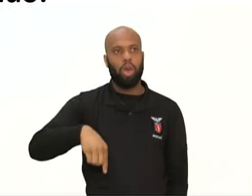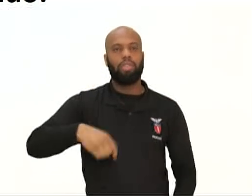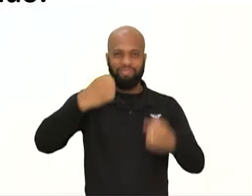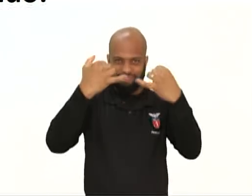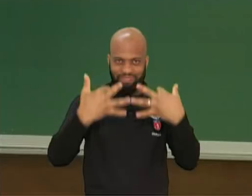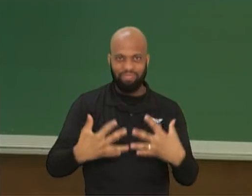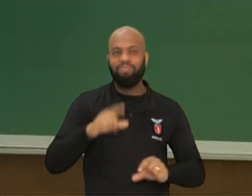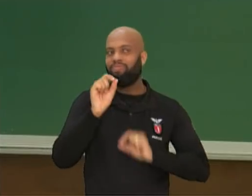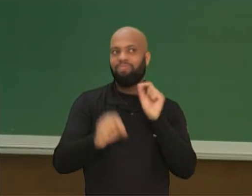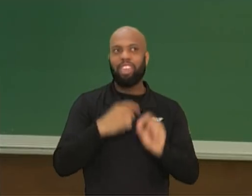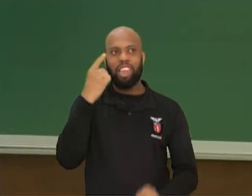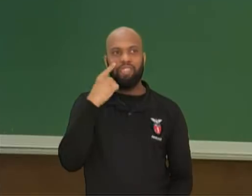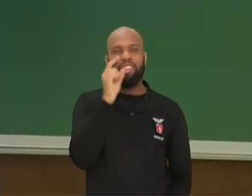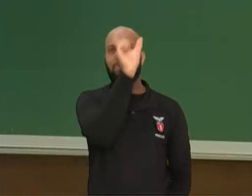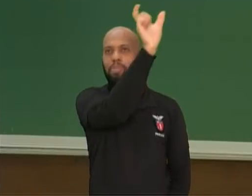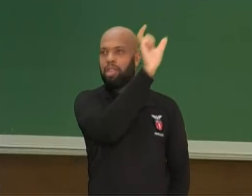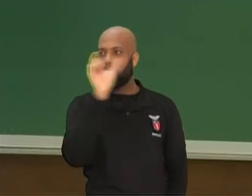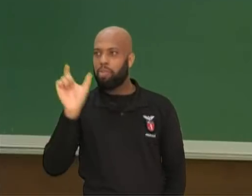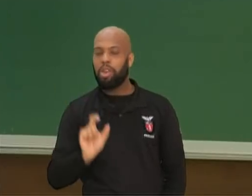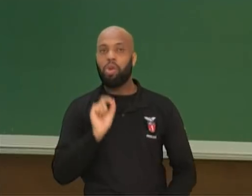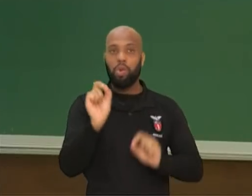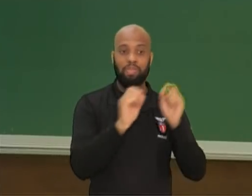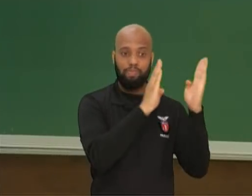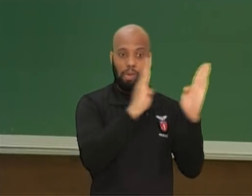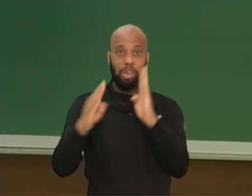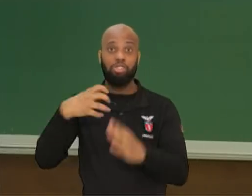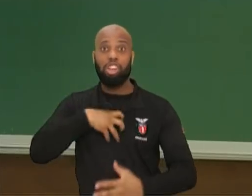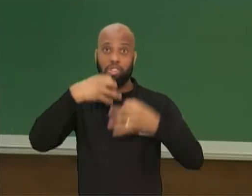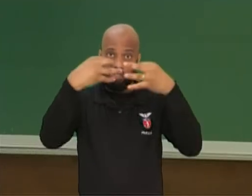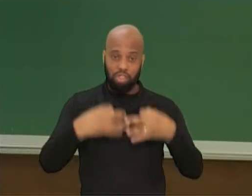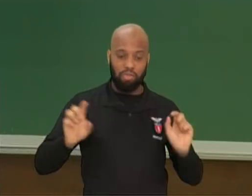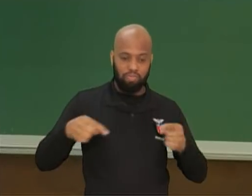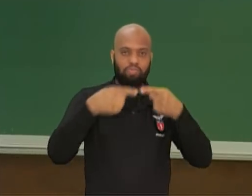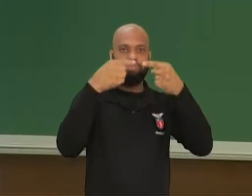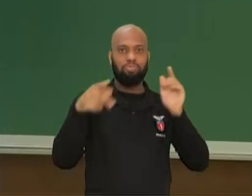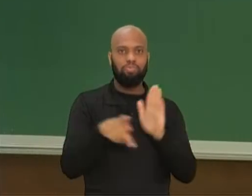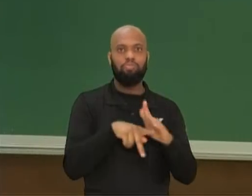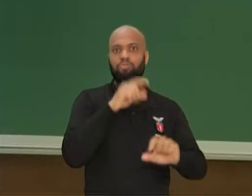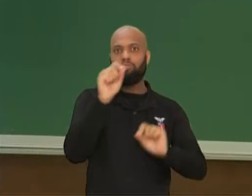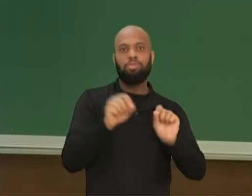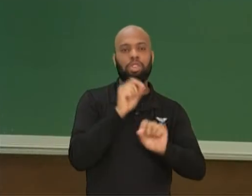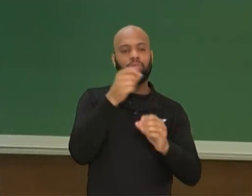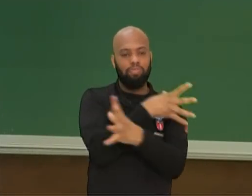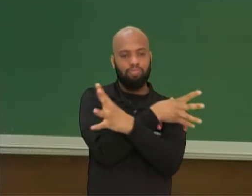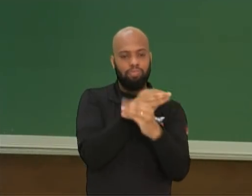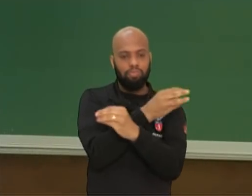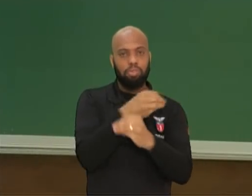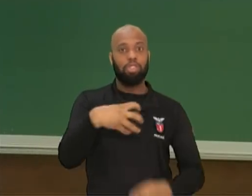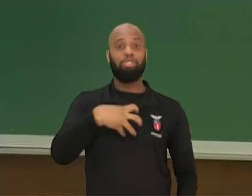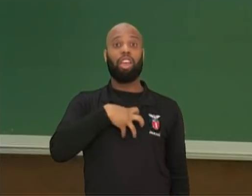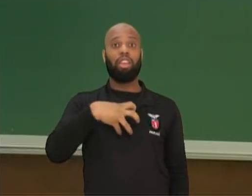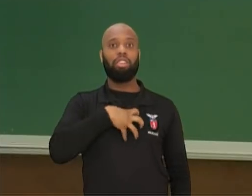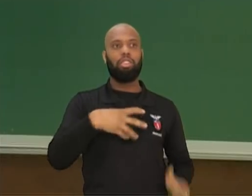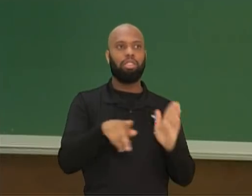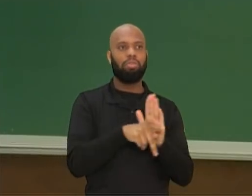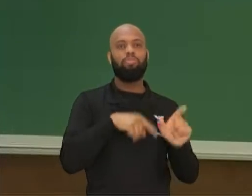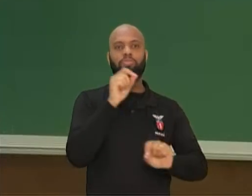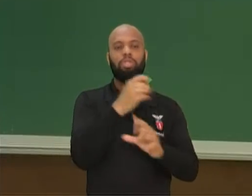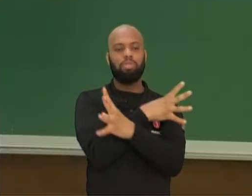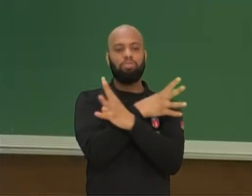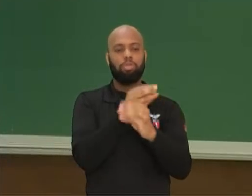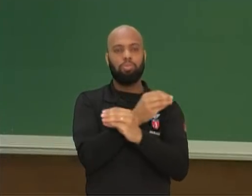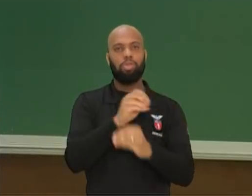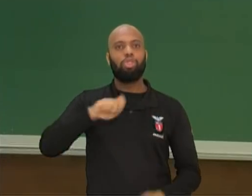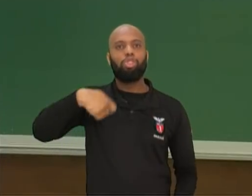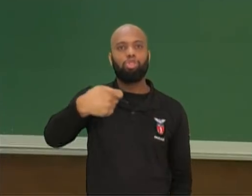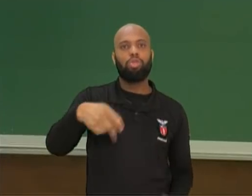como explicação. Vejam lá, né, com relação ao sentido, as conjunções que